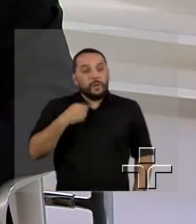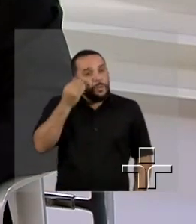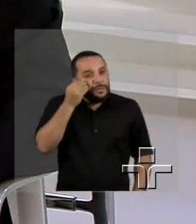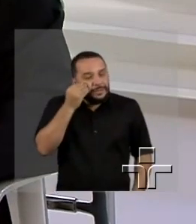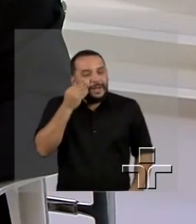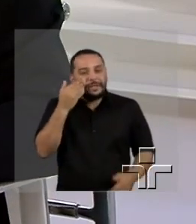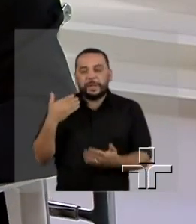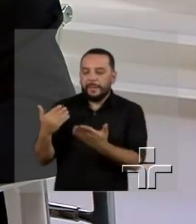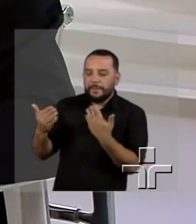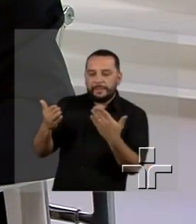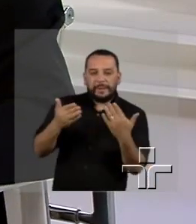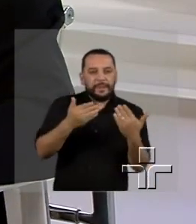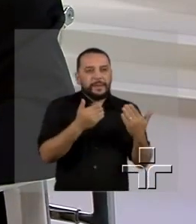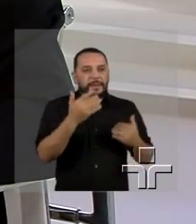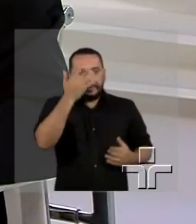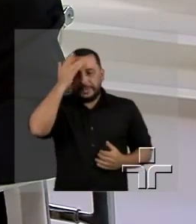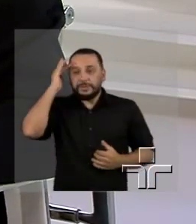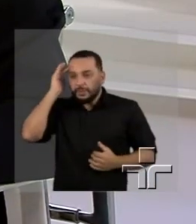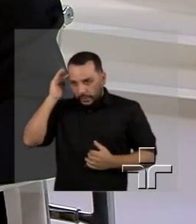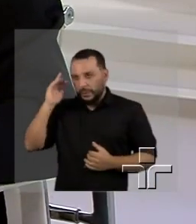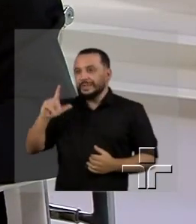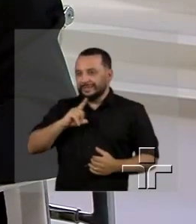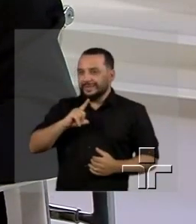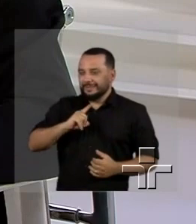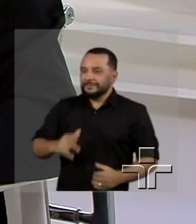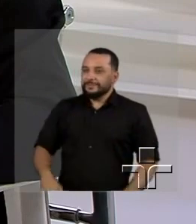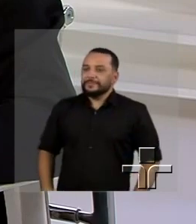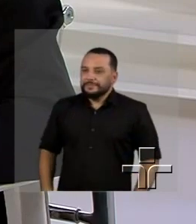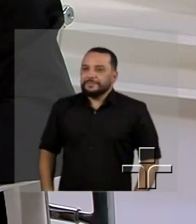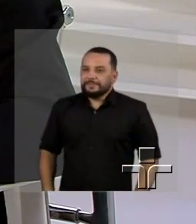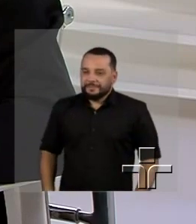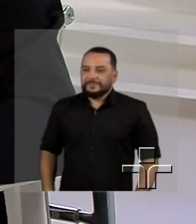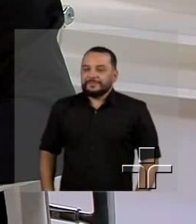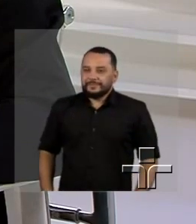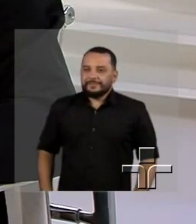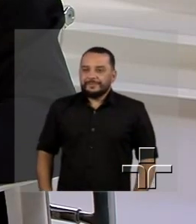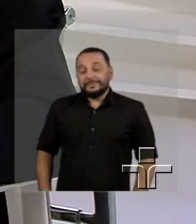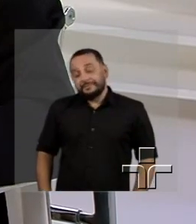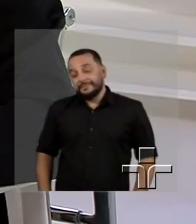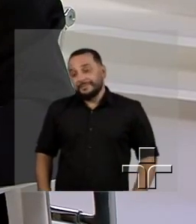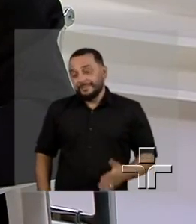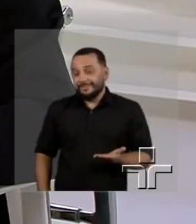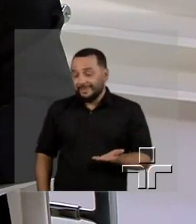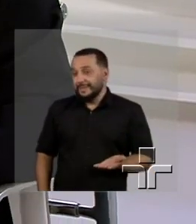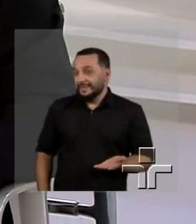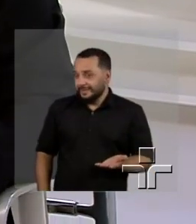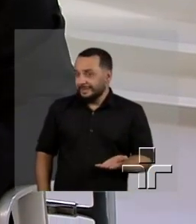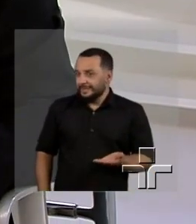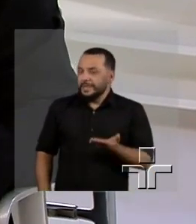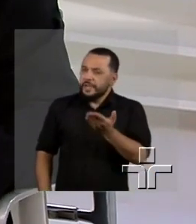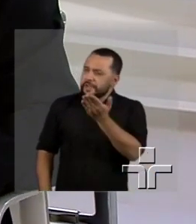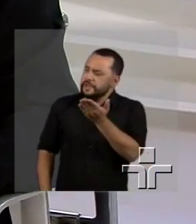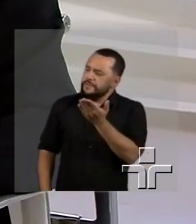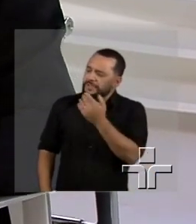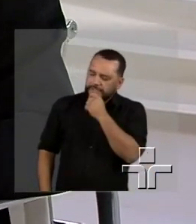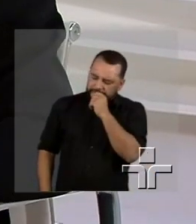retrógrado ao extremo em relação ao comunismo, etc. E, em compensação, a reação